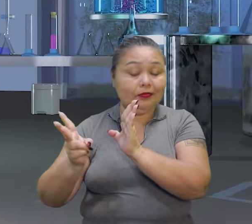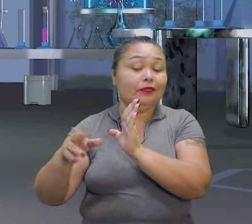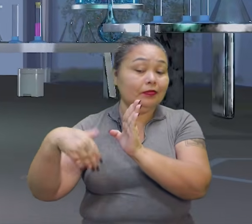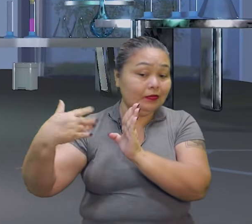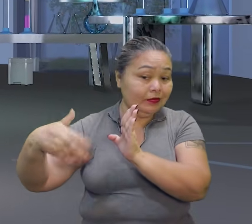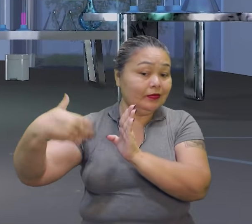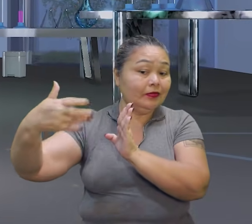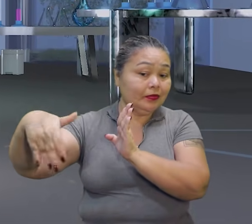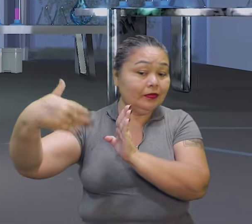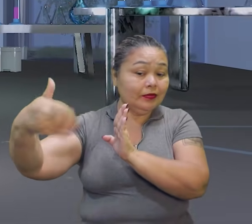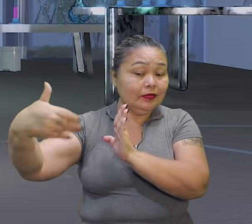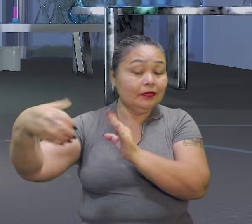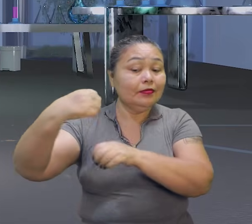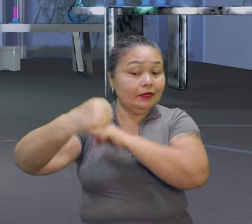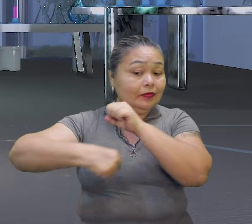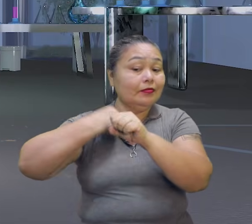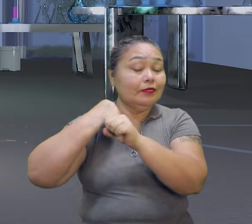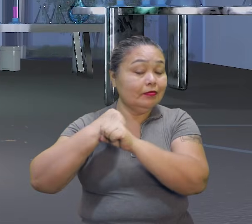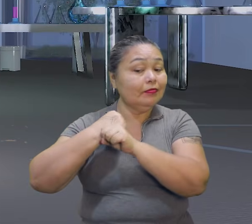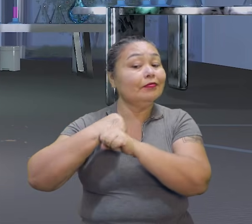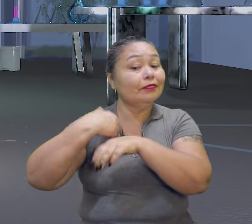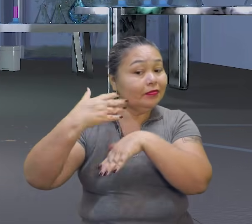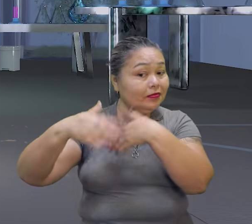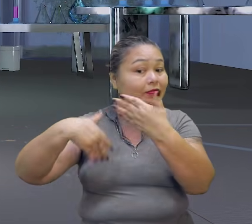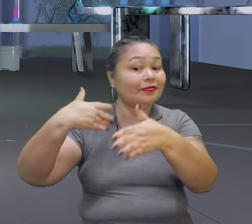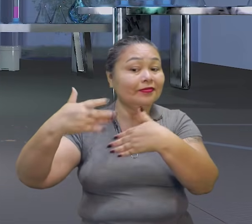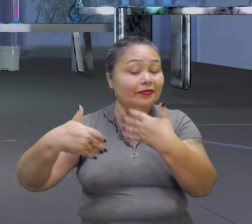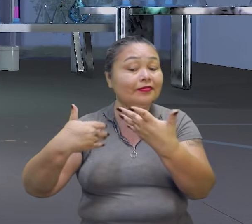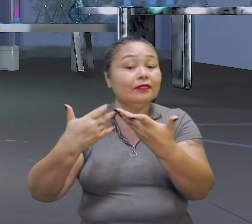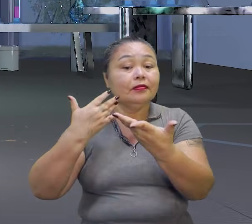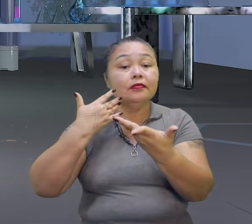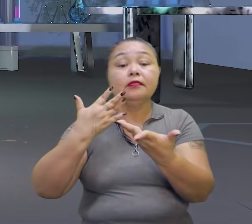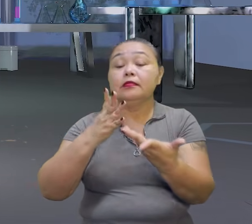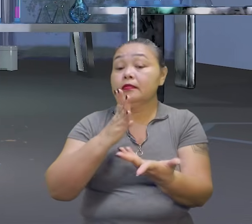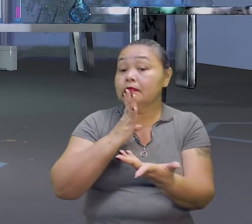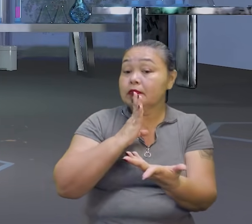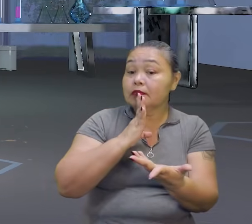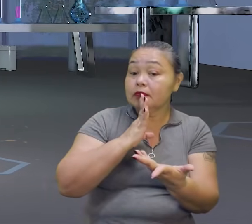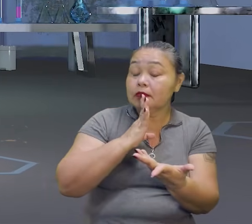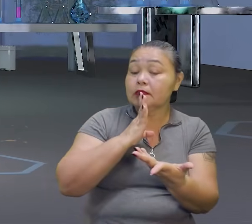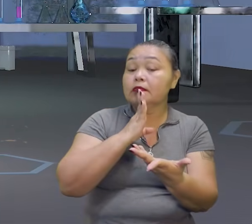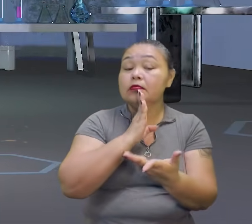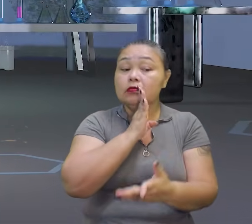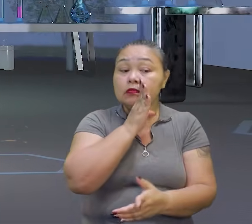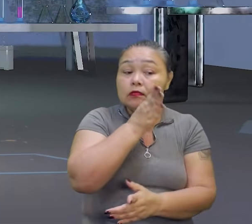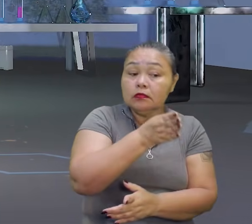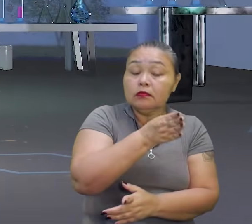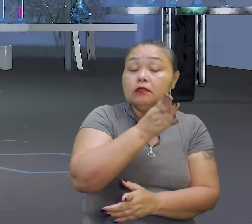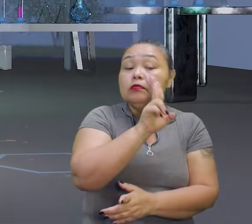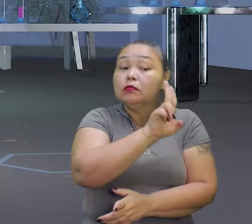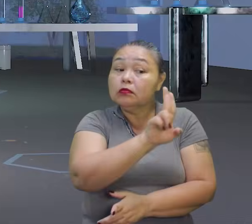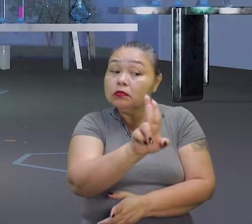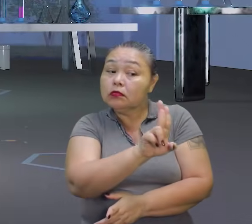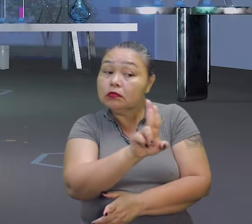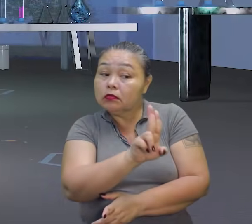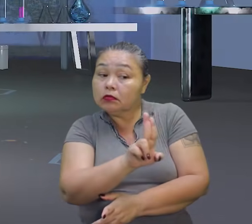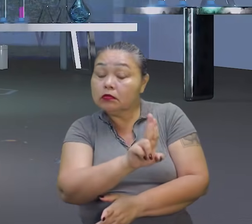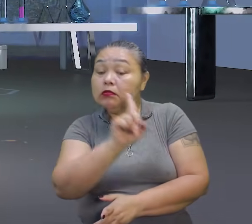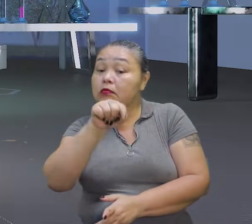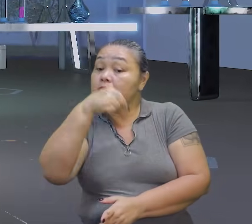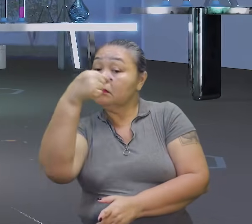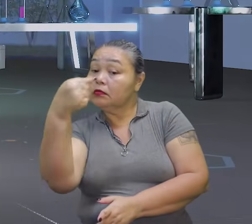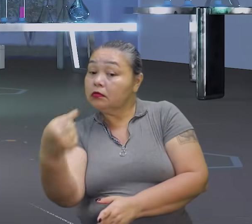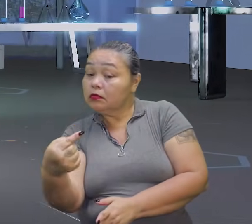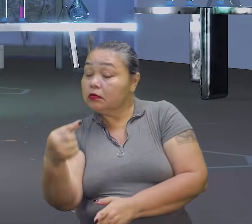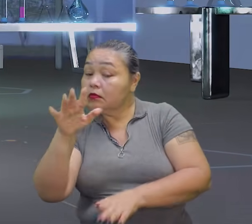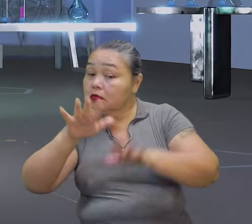ao longo do nosso ano letivo aí por um bom tempo. Nós vamos conhecendo agora as funções e as suas nomenclaturas, depois nós